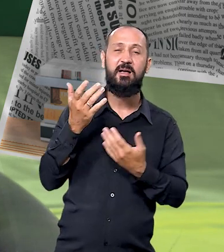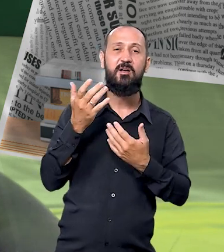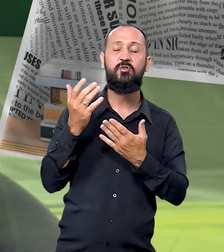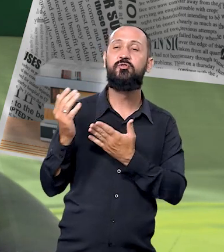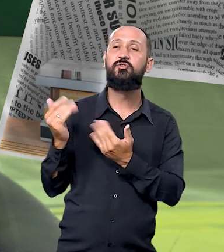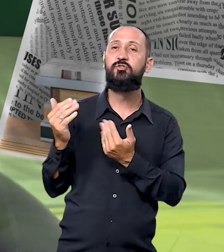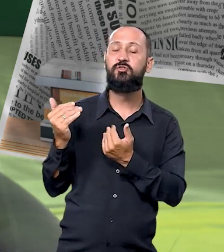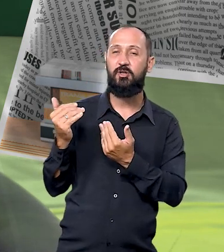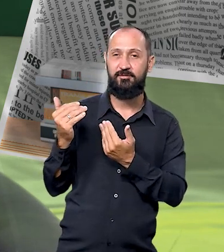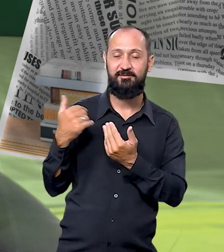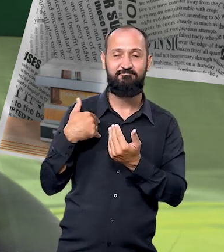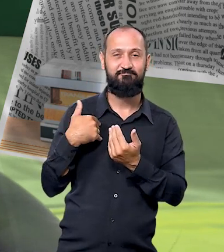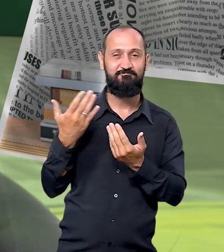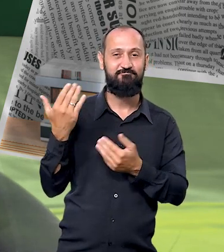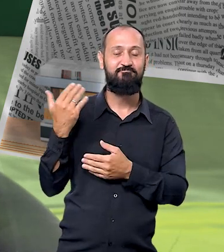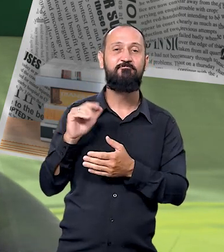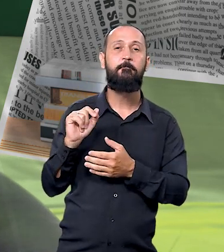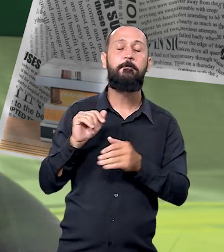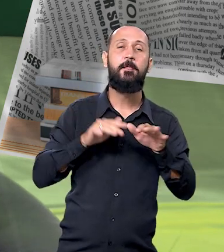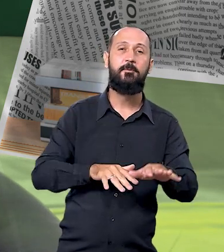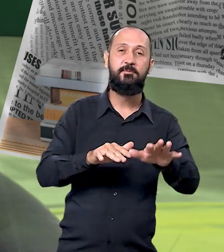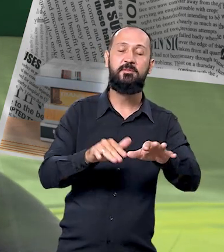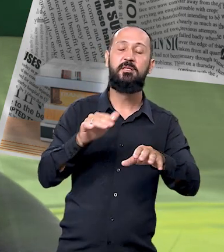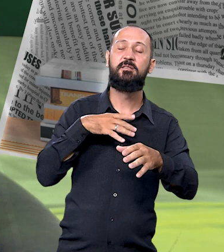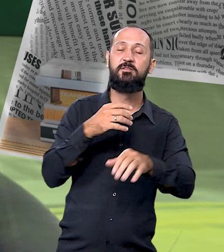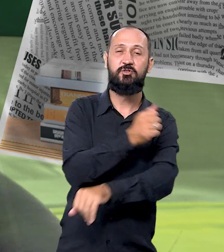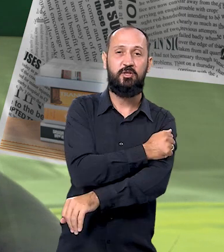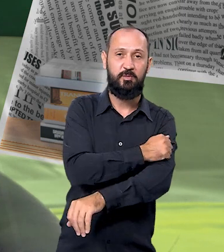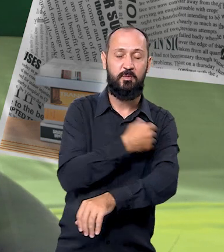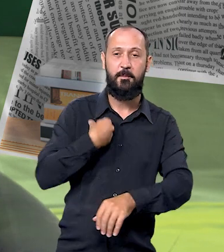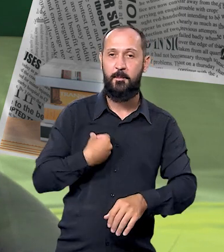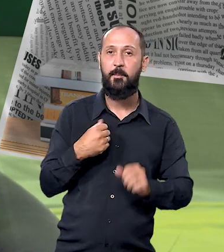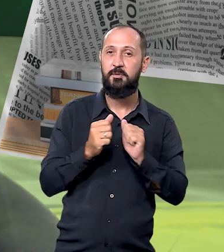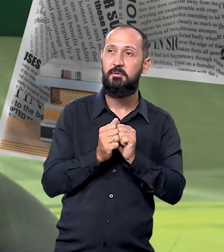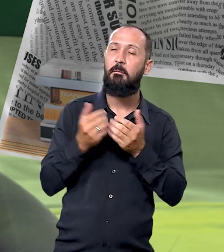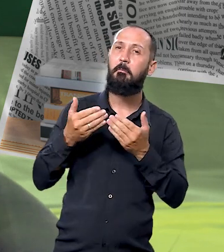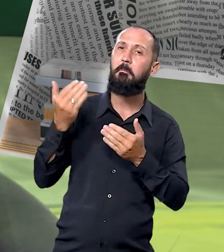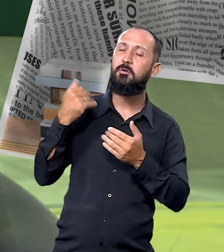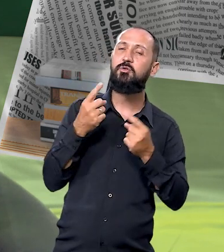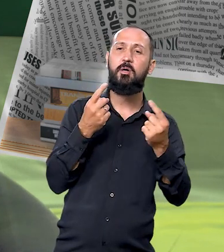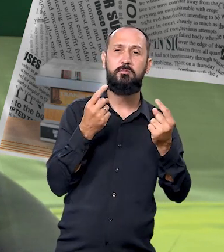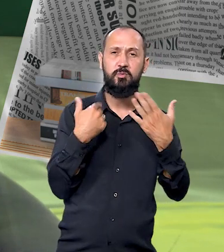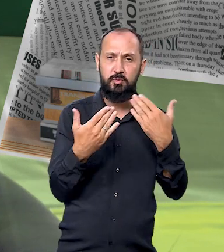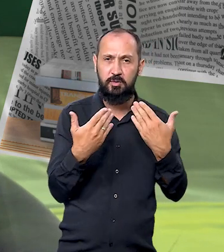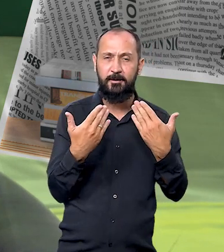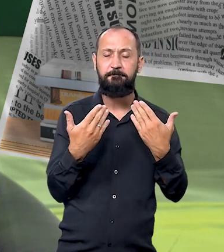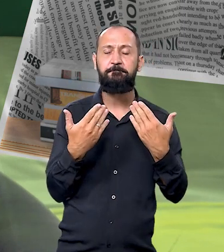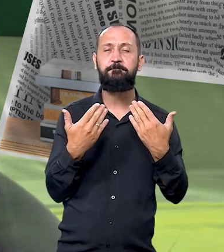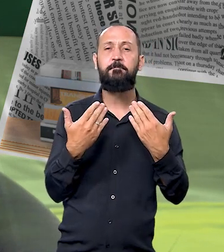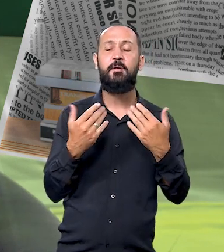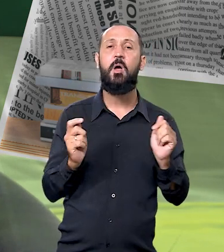ainda muito jovem, adolescente, na verdade, no movimento estudantil que eu participava. A gente, naquele momento, já